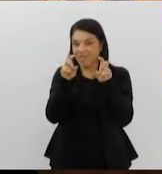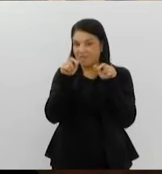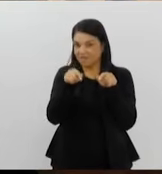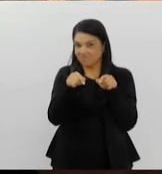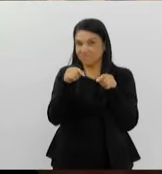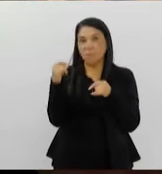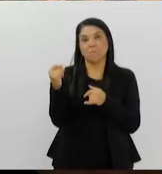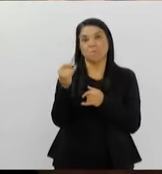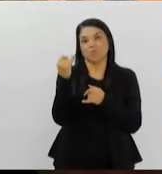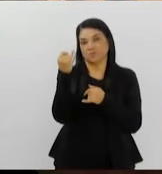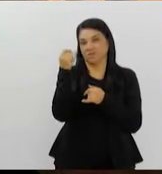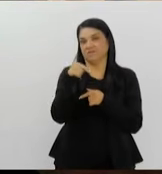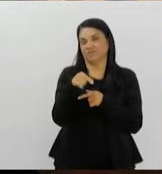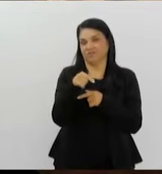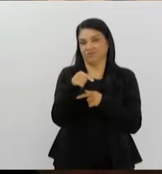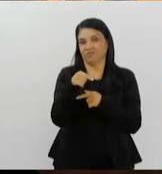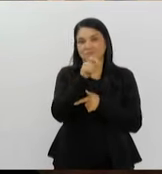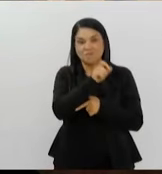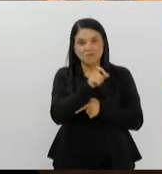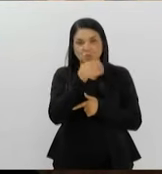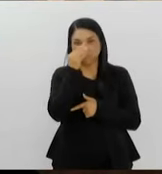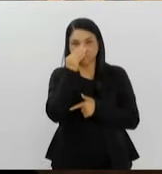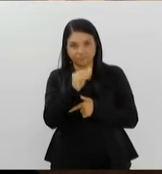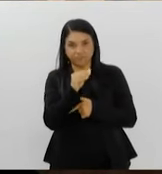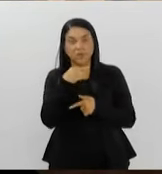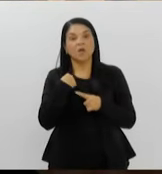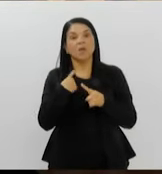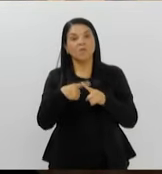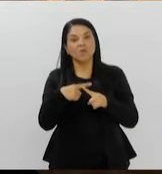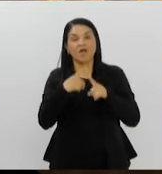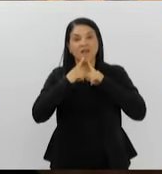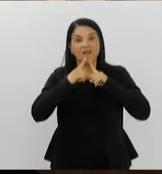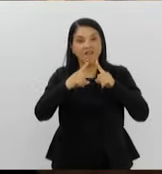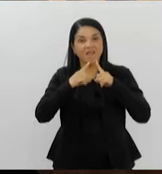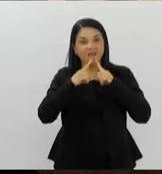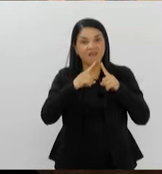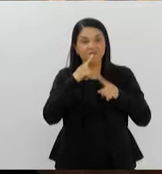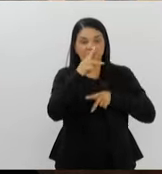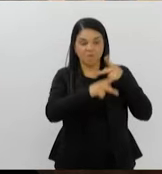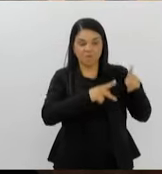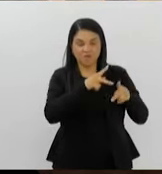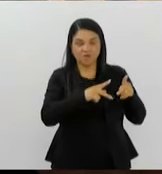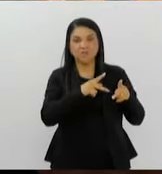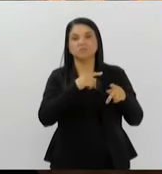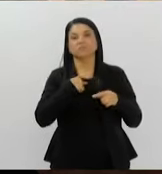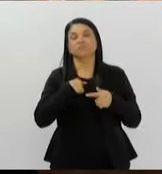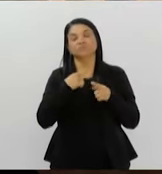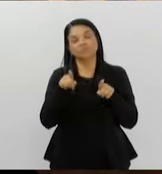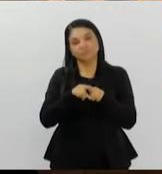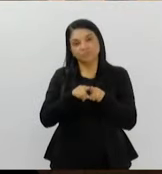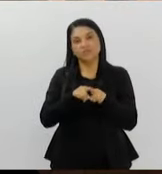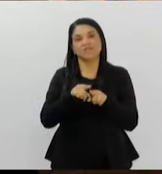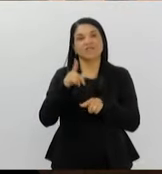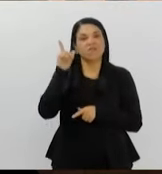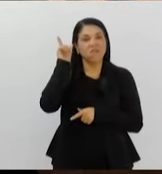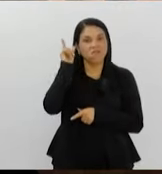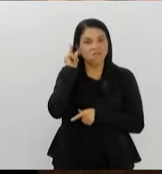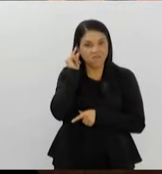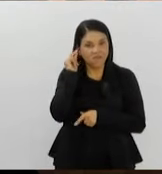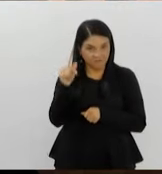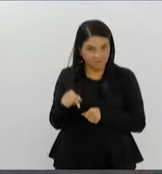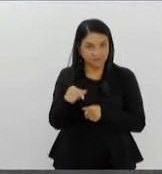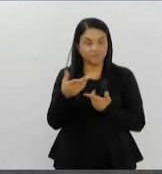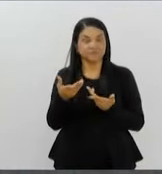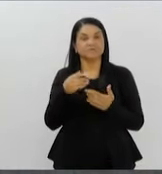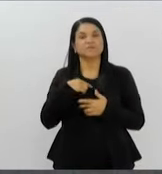muita importância, mas não sei se vocês sabem, é uma das principais queixas da população. Então, tem razão o